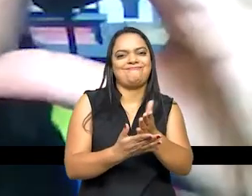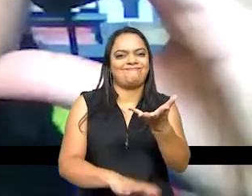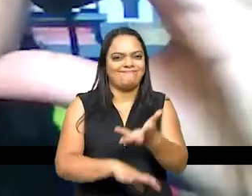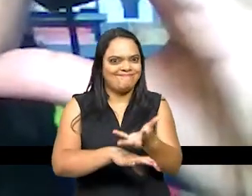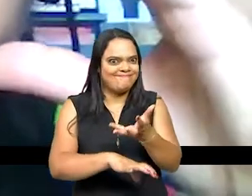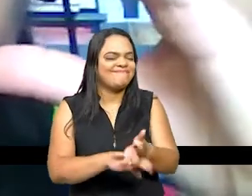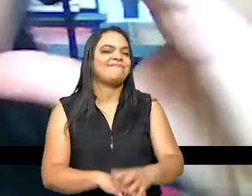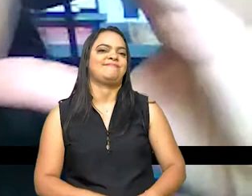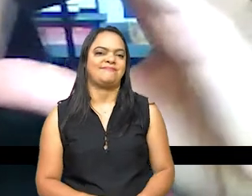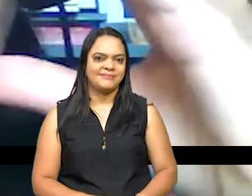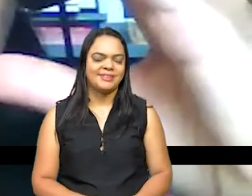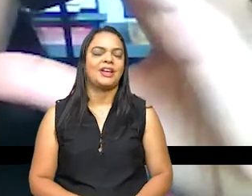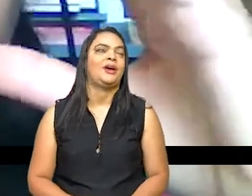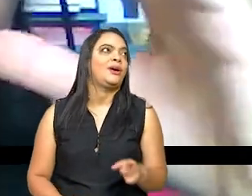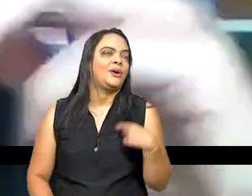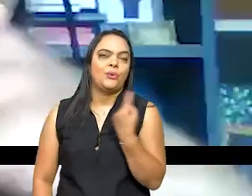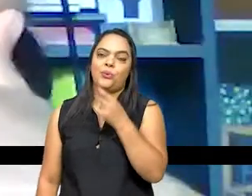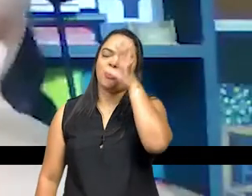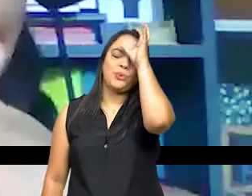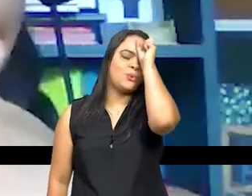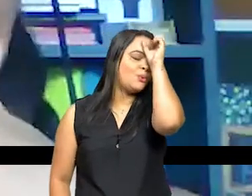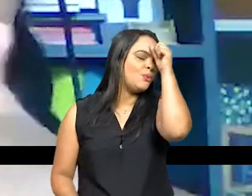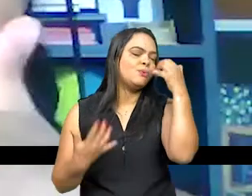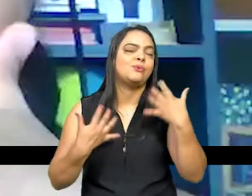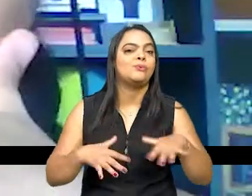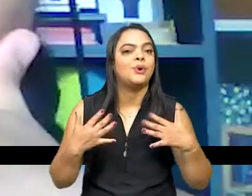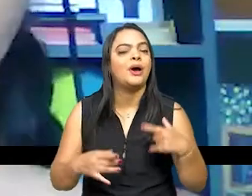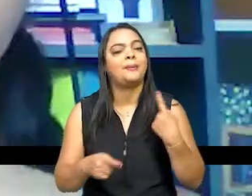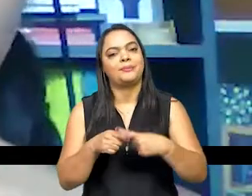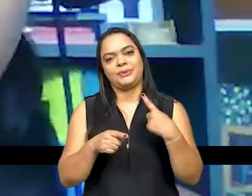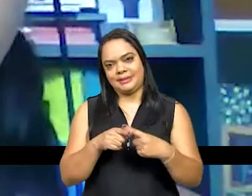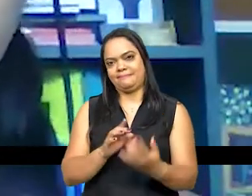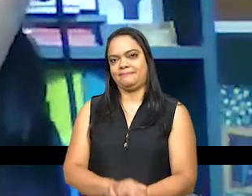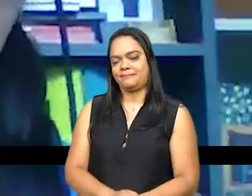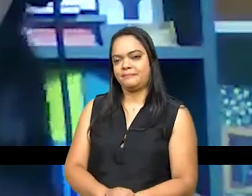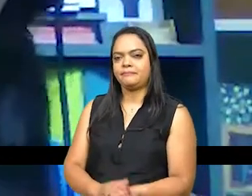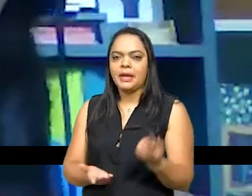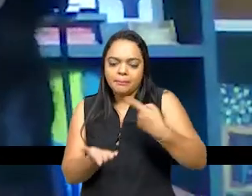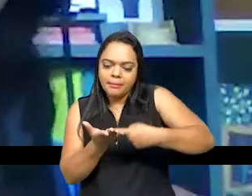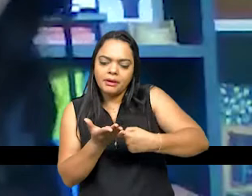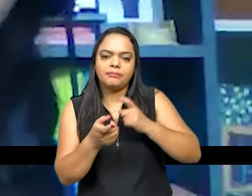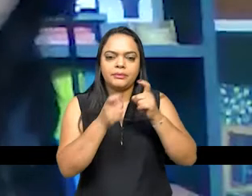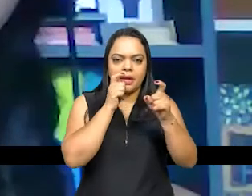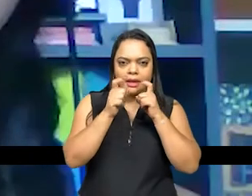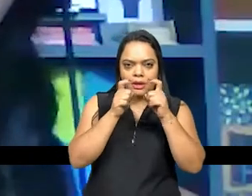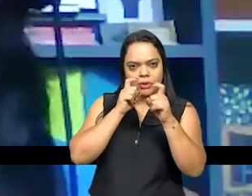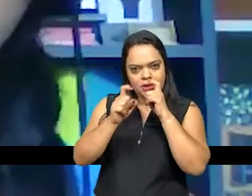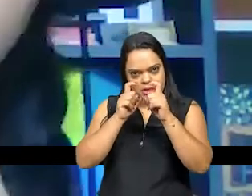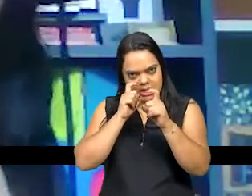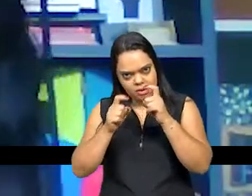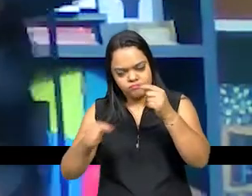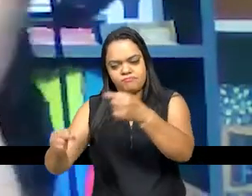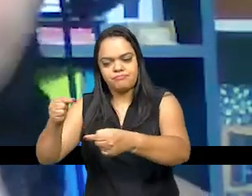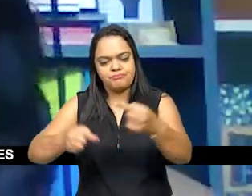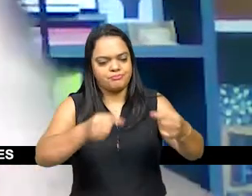Gente, que aprendizado. Por quê? Nós marcamos, né, uma reunião de